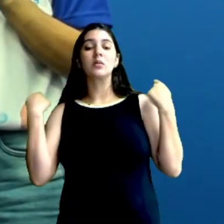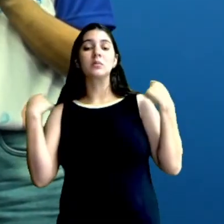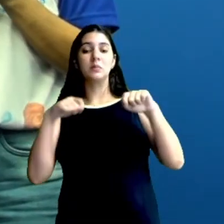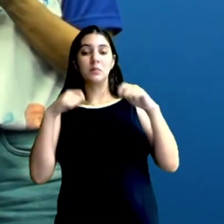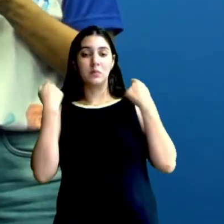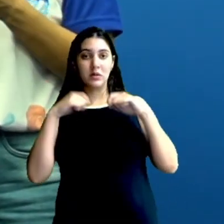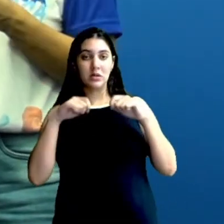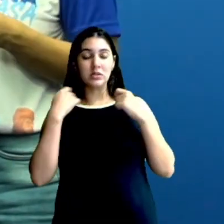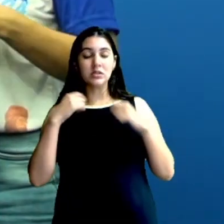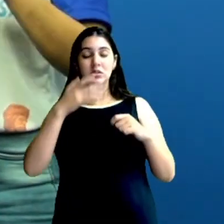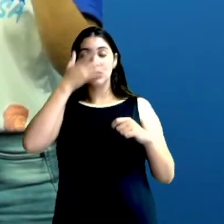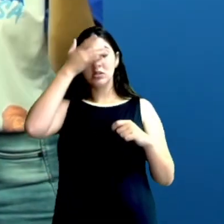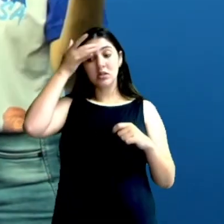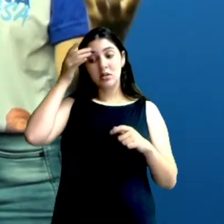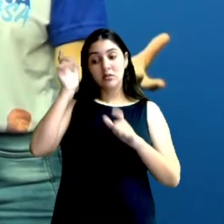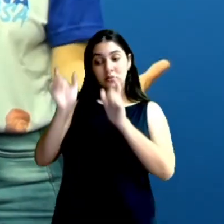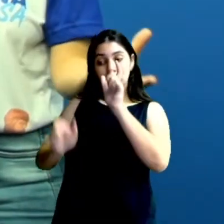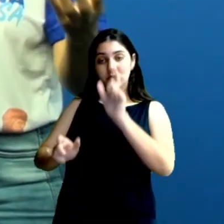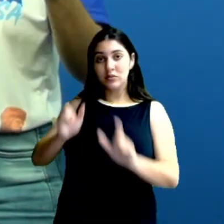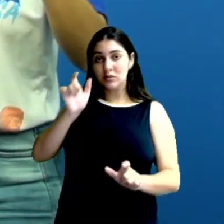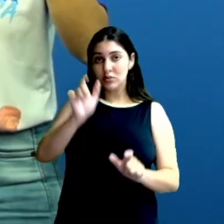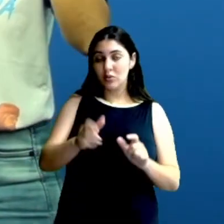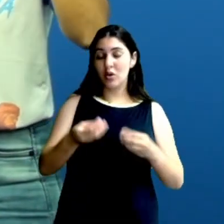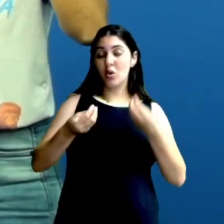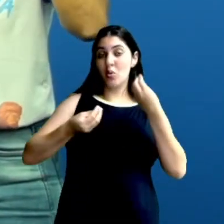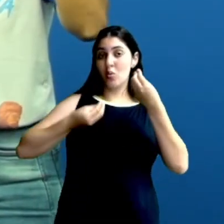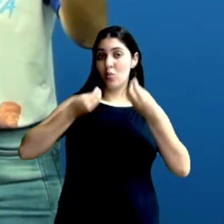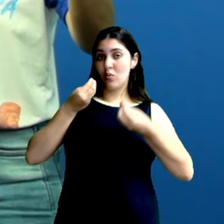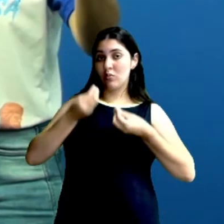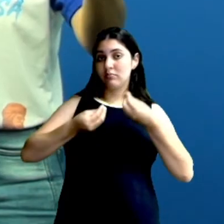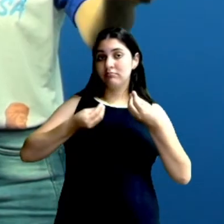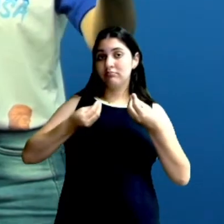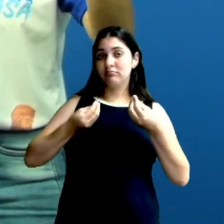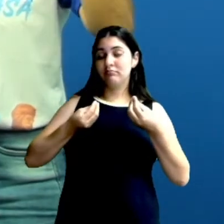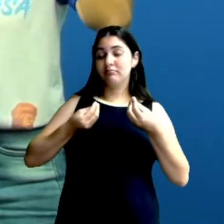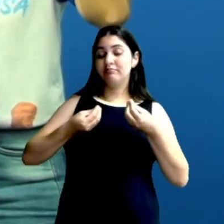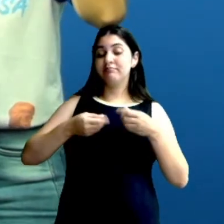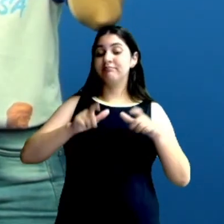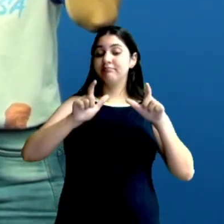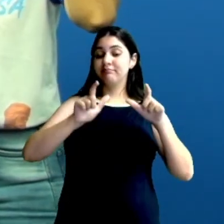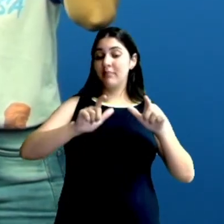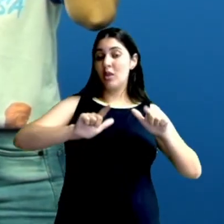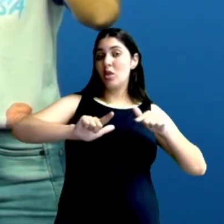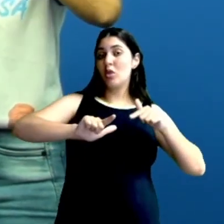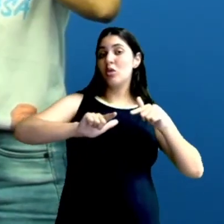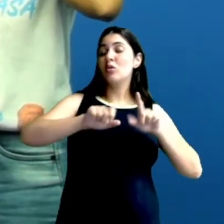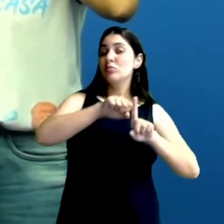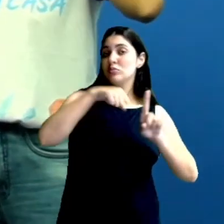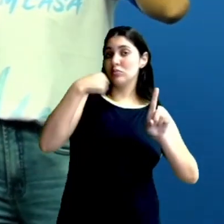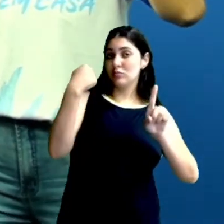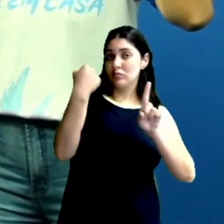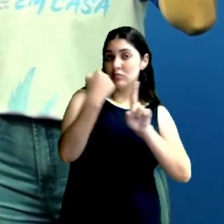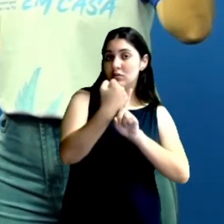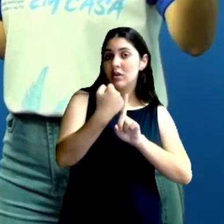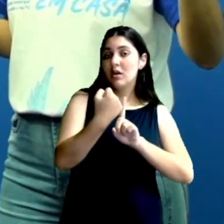necessidades dos indivíduos, seja no ponto de vista social, seja no ponto de